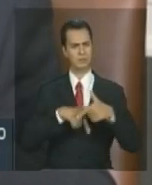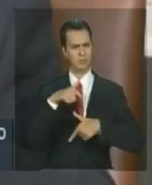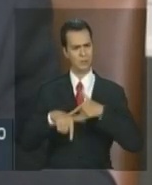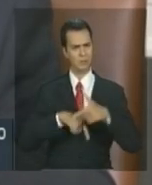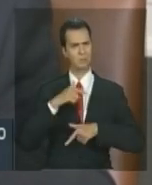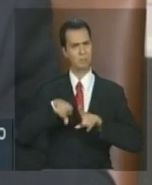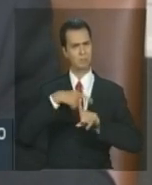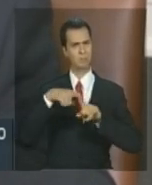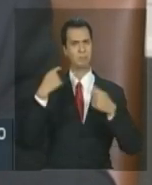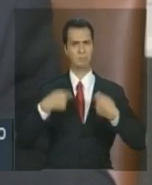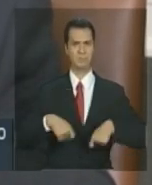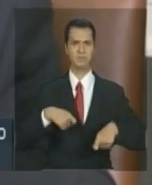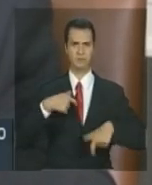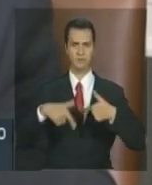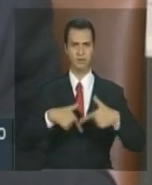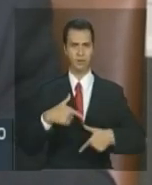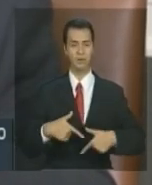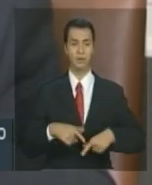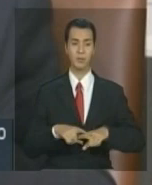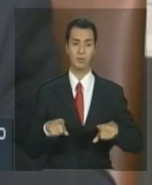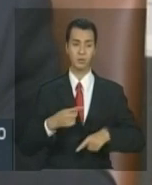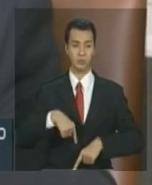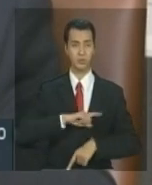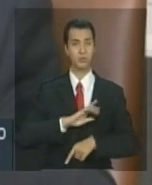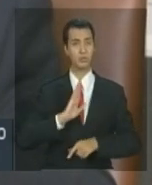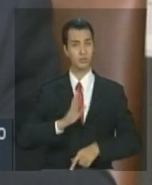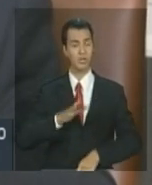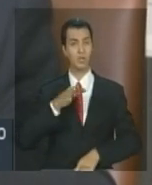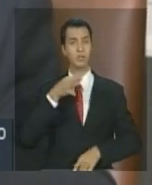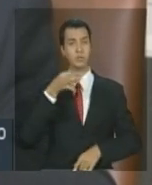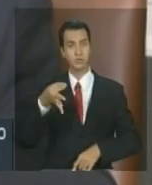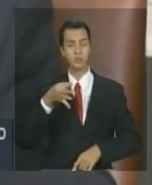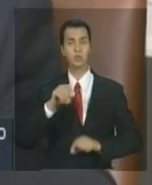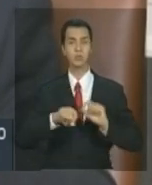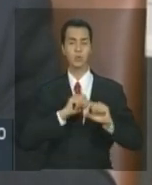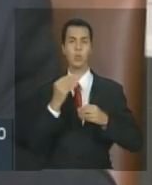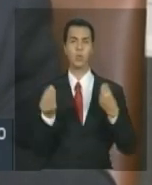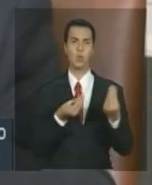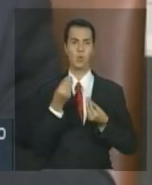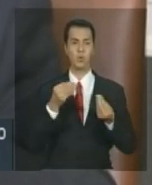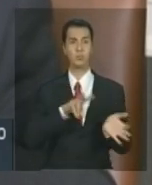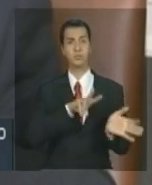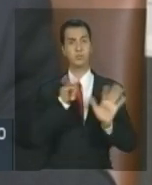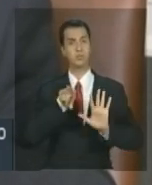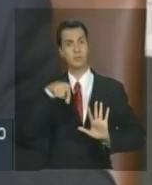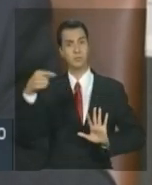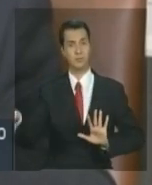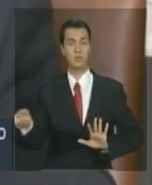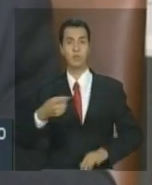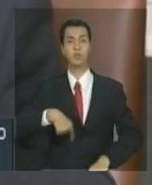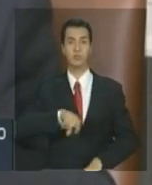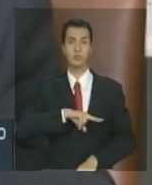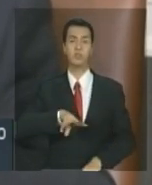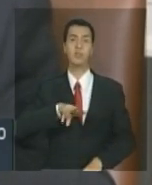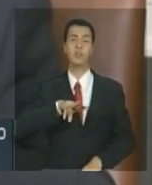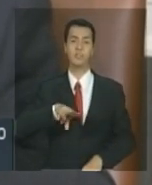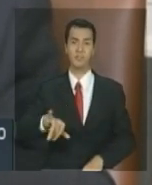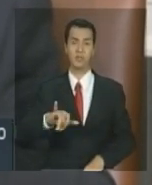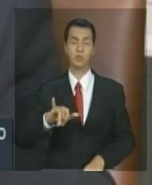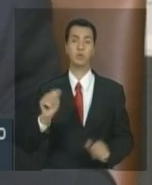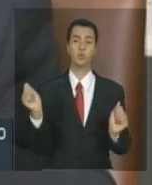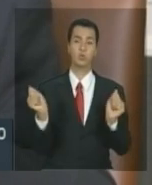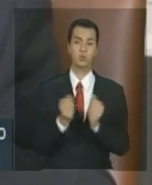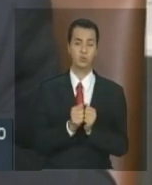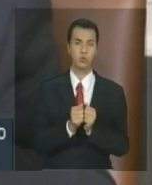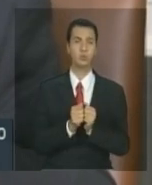aqui, fizemos consultas sobre o desenrolar nesse próximo fim de semana da Cúpula das Américas, onde vamos coordenar